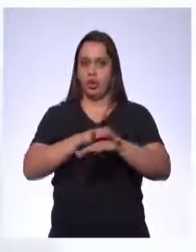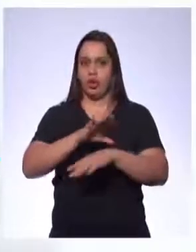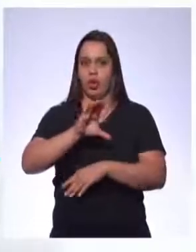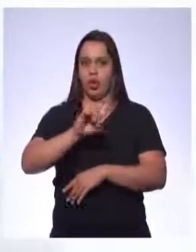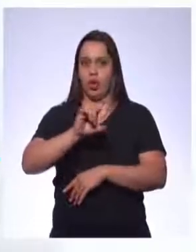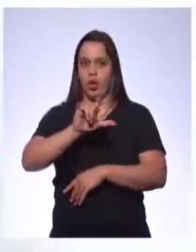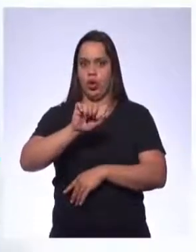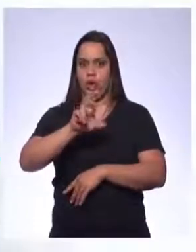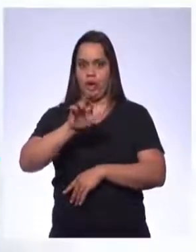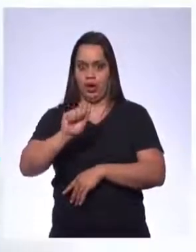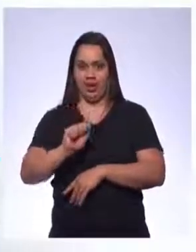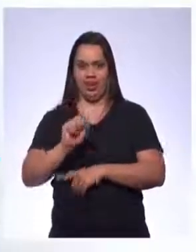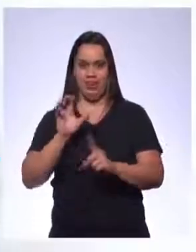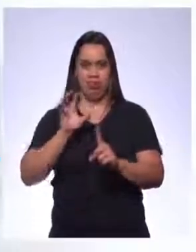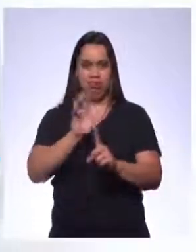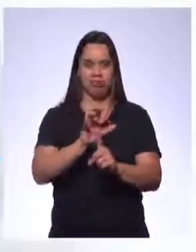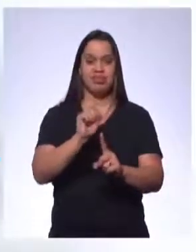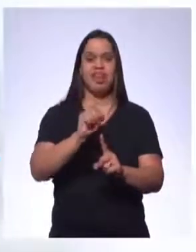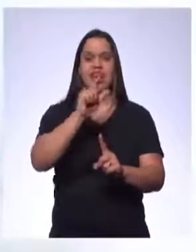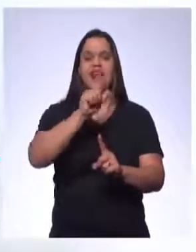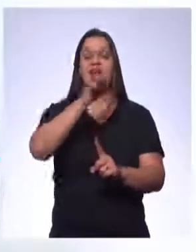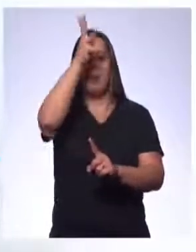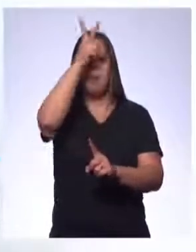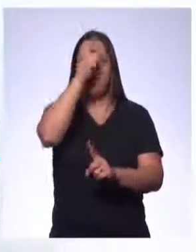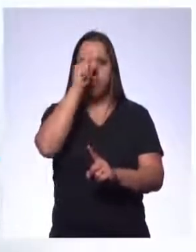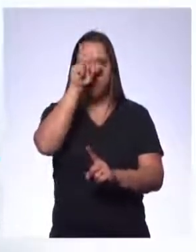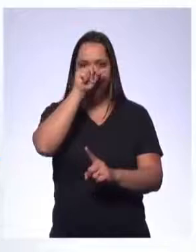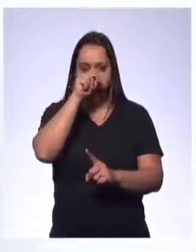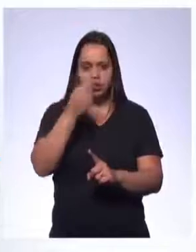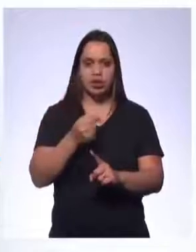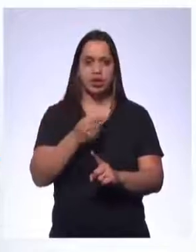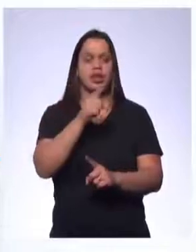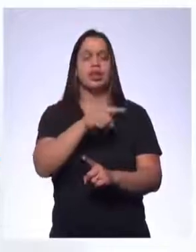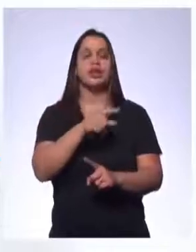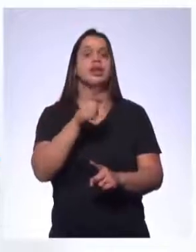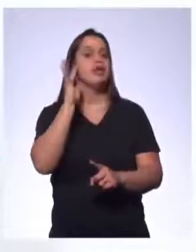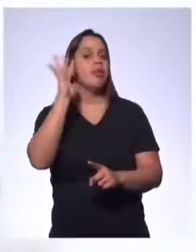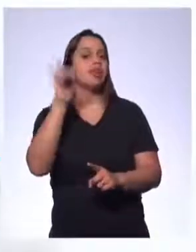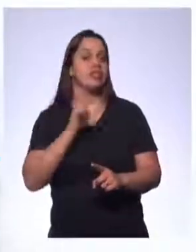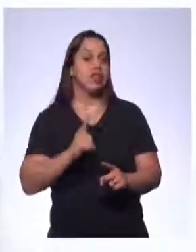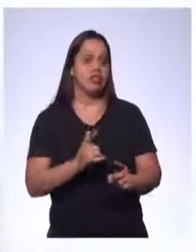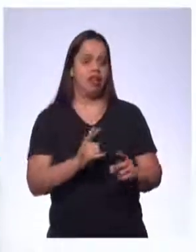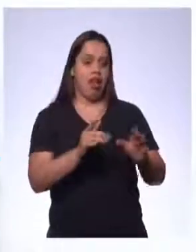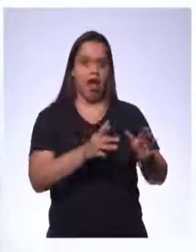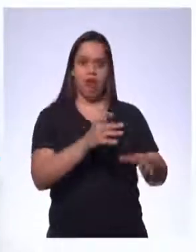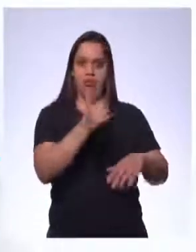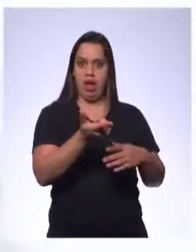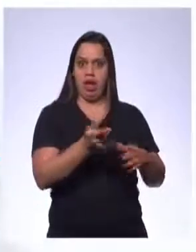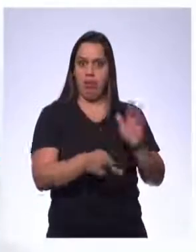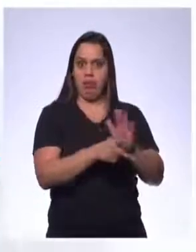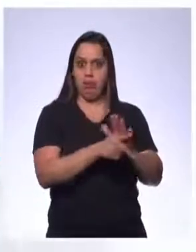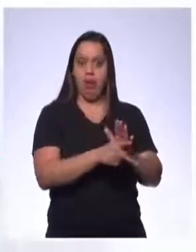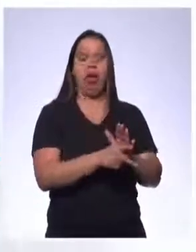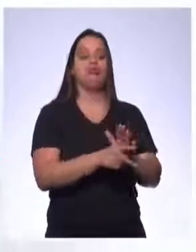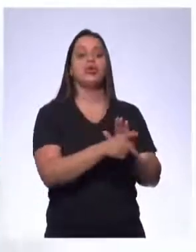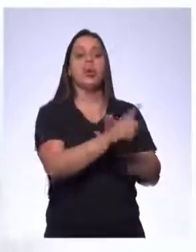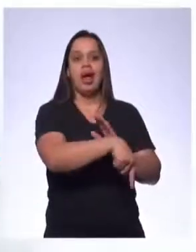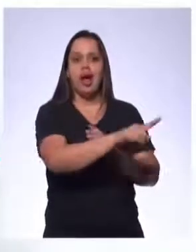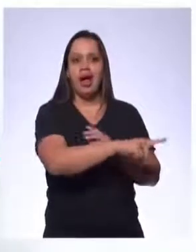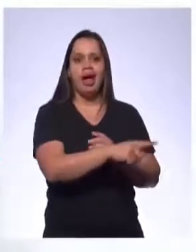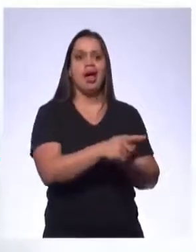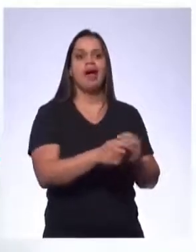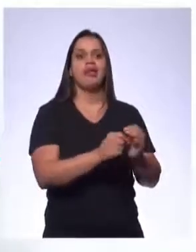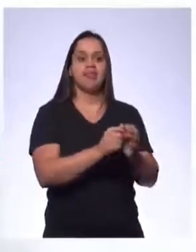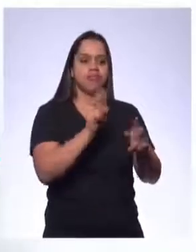granja que você vive de vender galinha e de vender ovo e de repente as galinhas começarem a ter tanta diarreia que